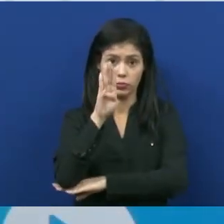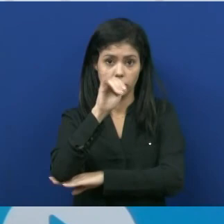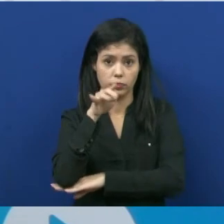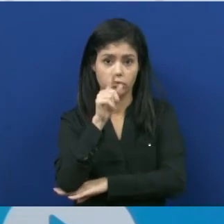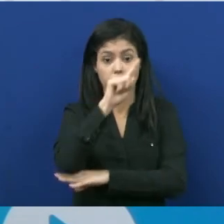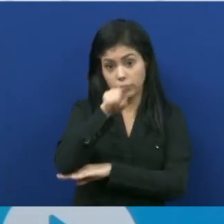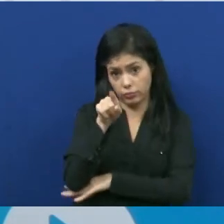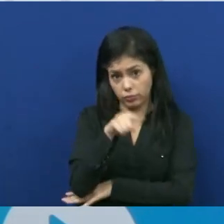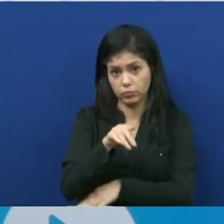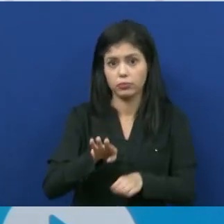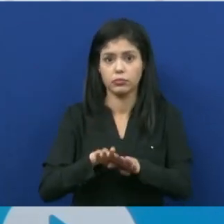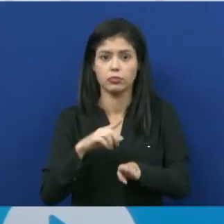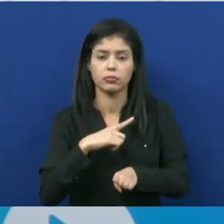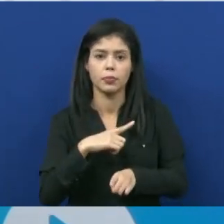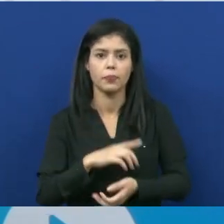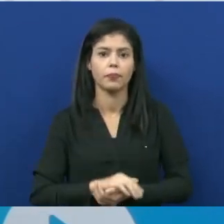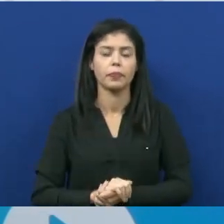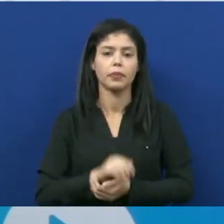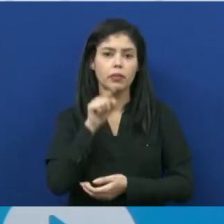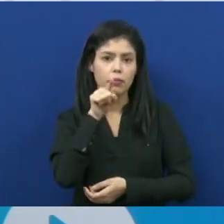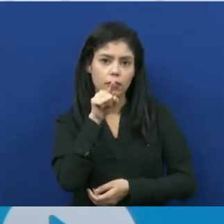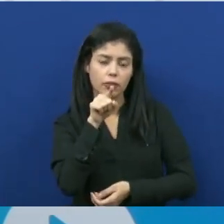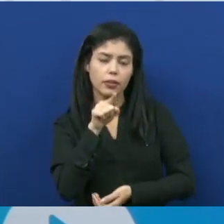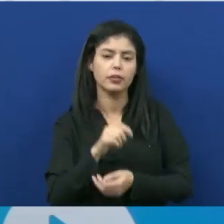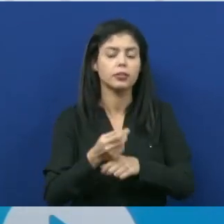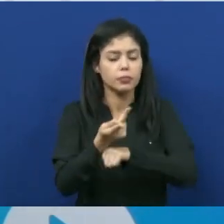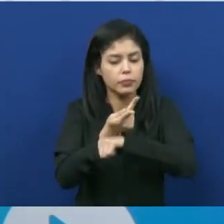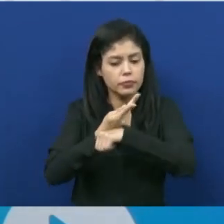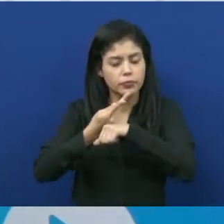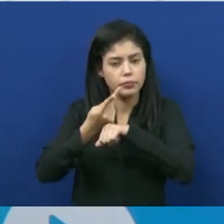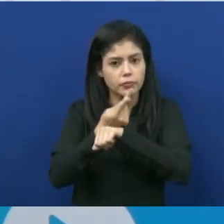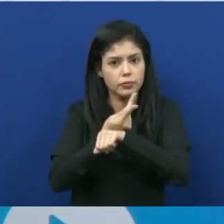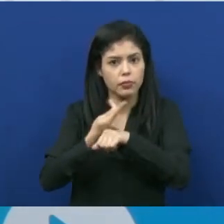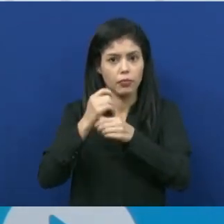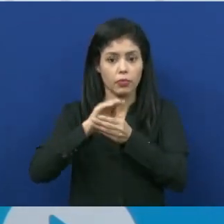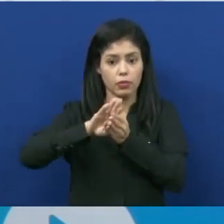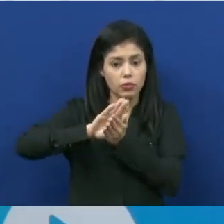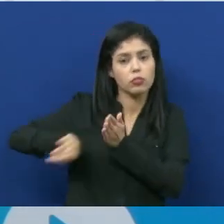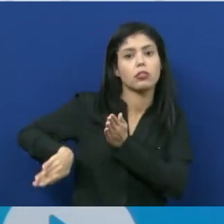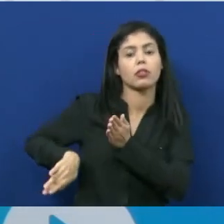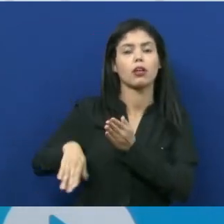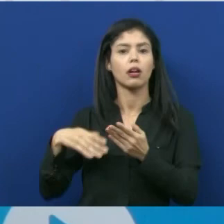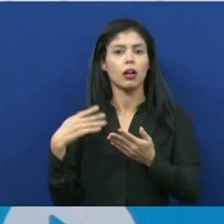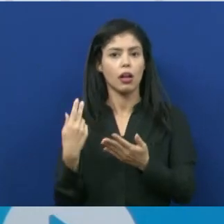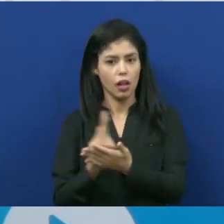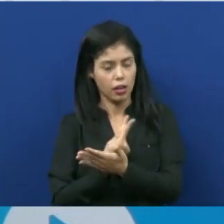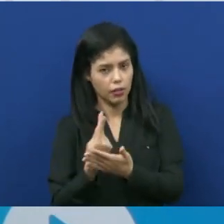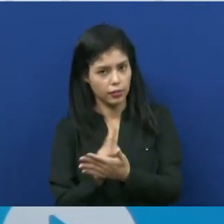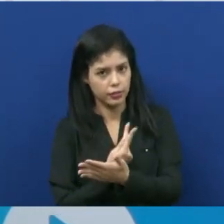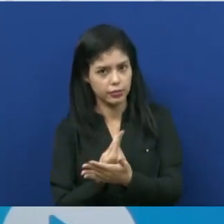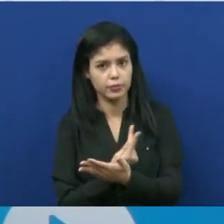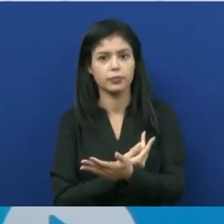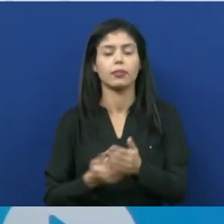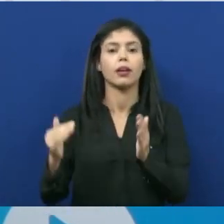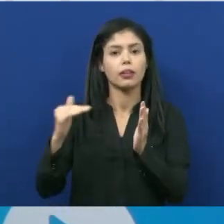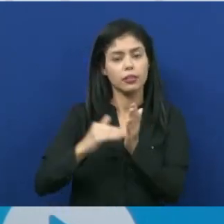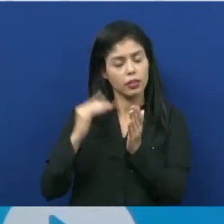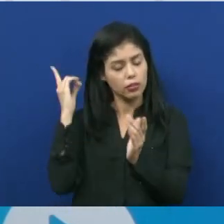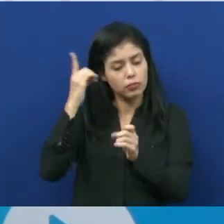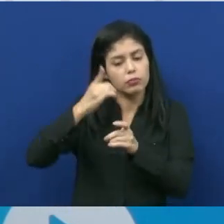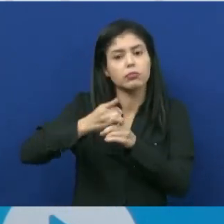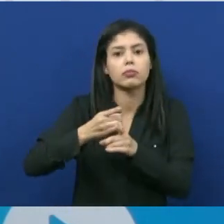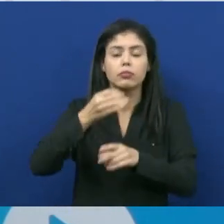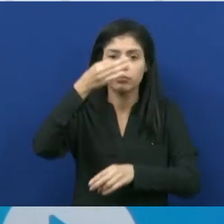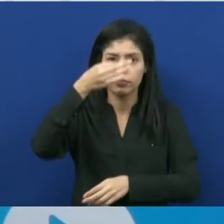de marcar, é que vocês procurem eliminar as alternativas erradas até encontrar a